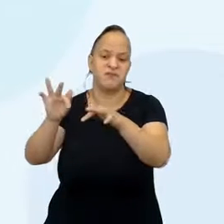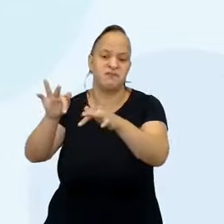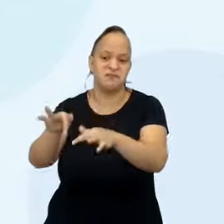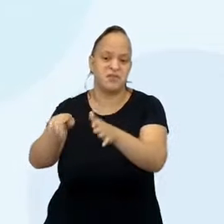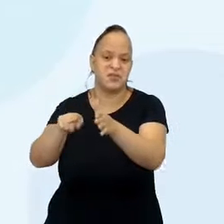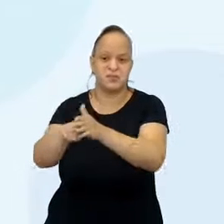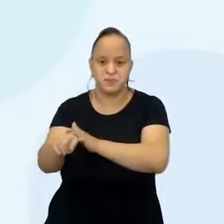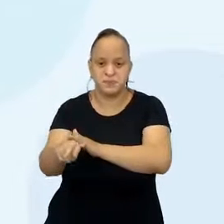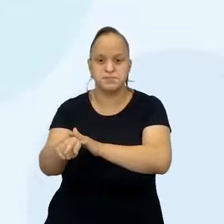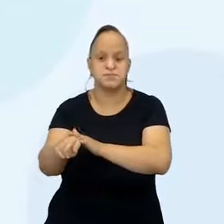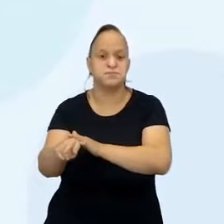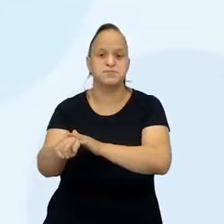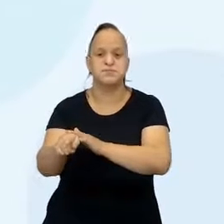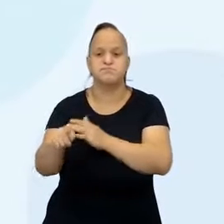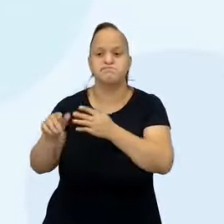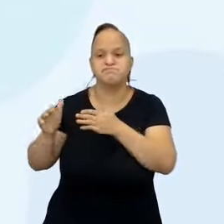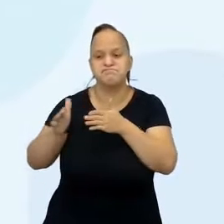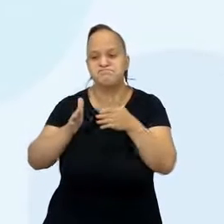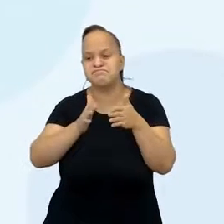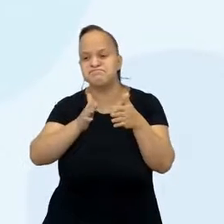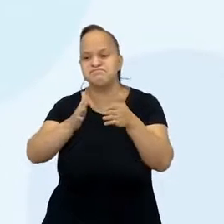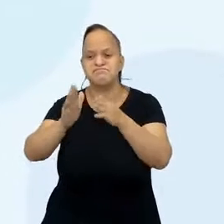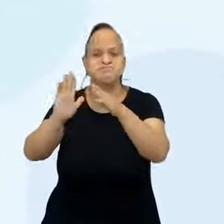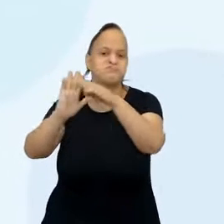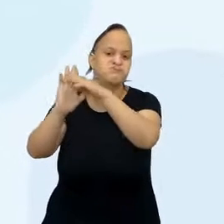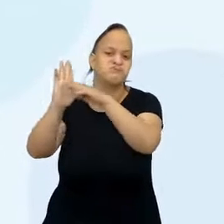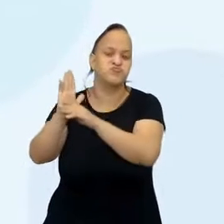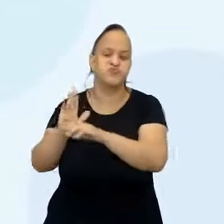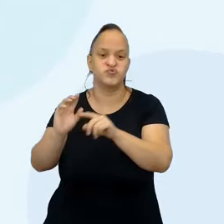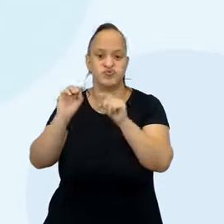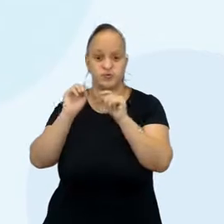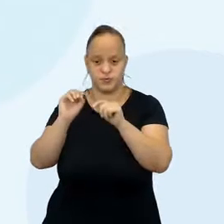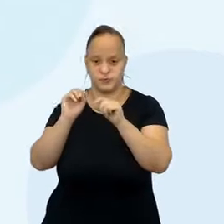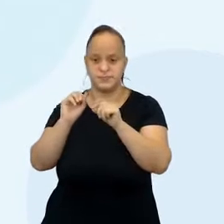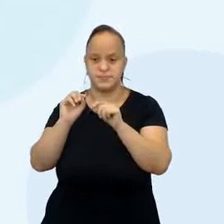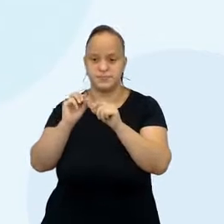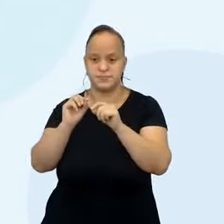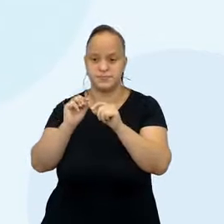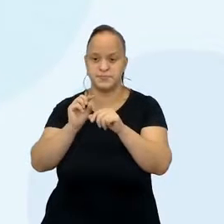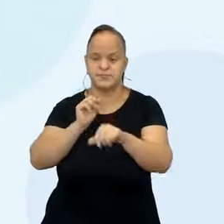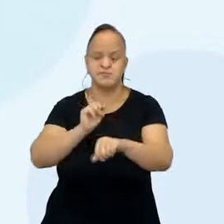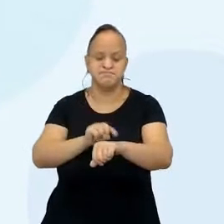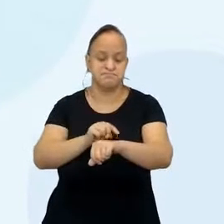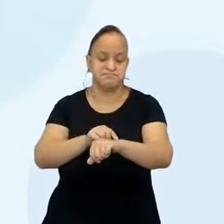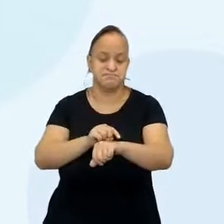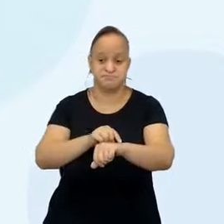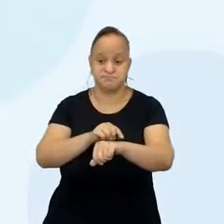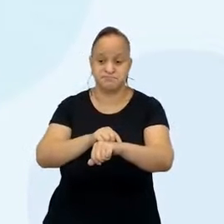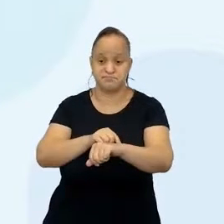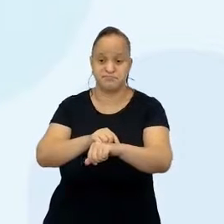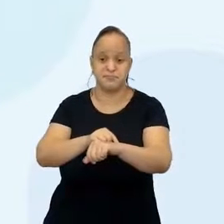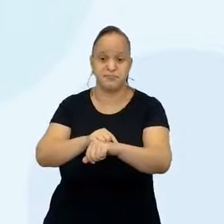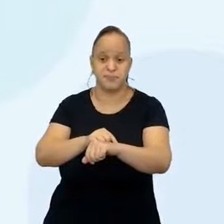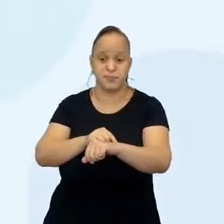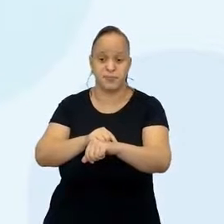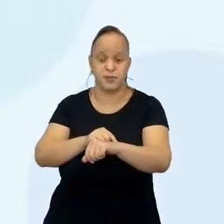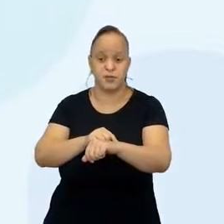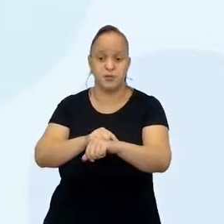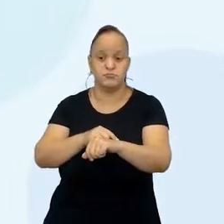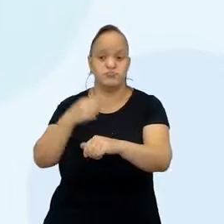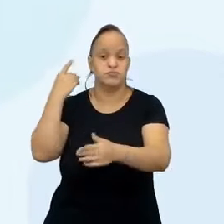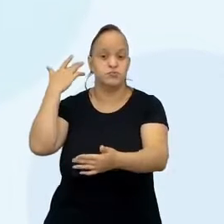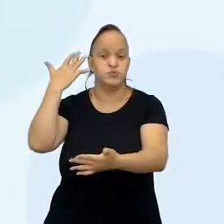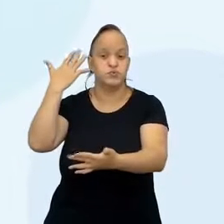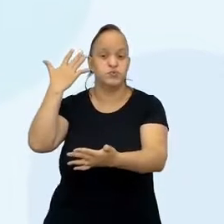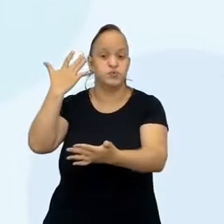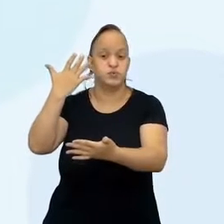Isso, o percurso da pauta, né? A gente vai relembrar, esse nosso momento a gente sempre realmente deixa para a gente